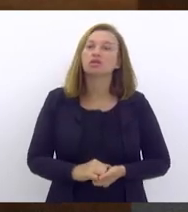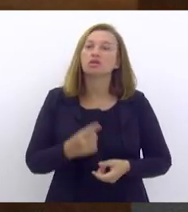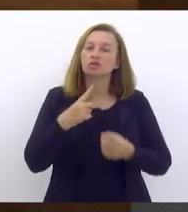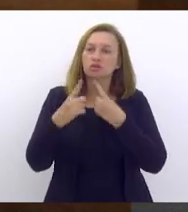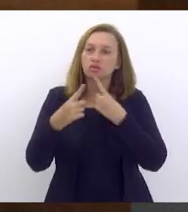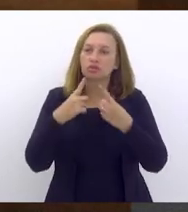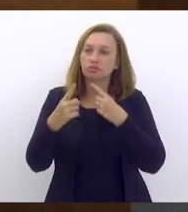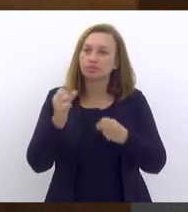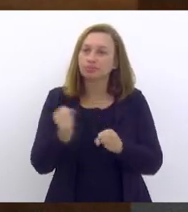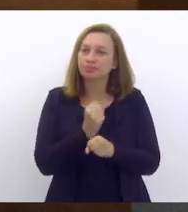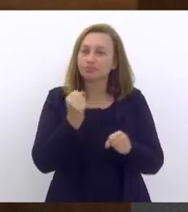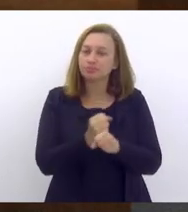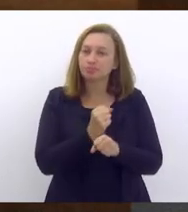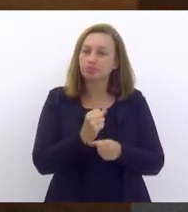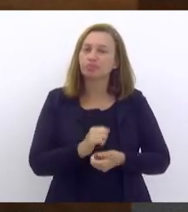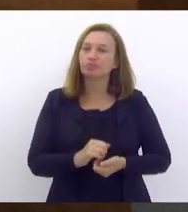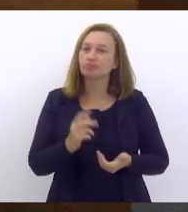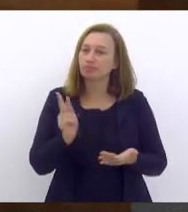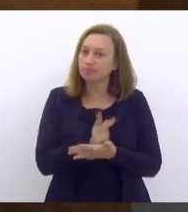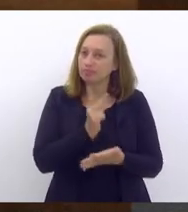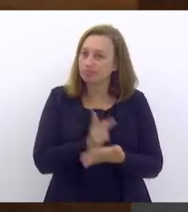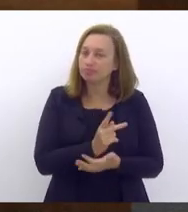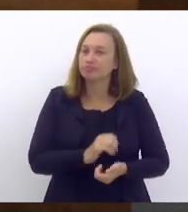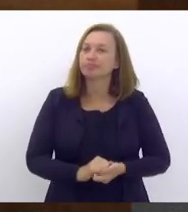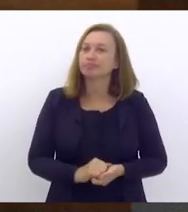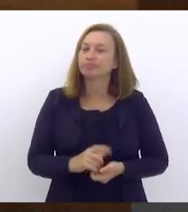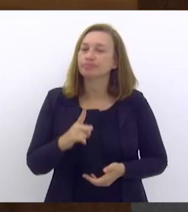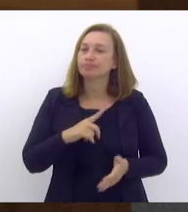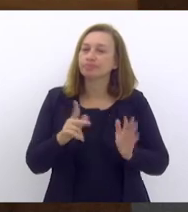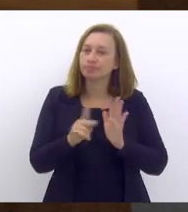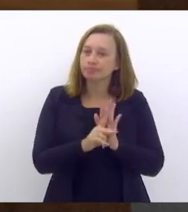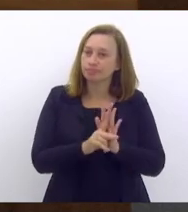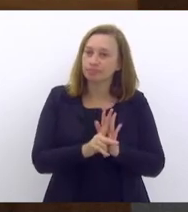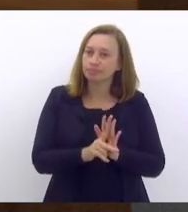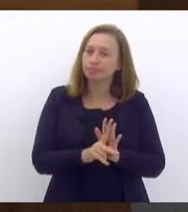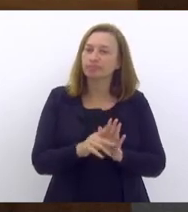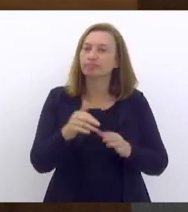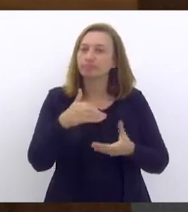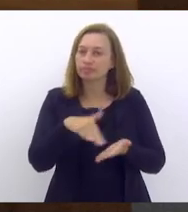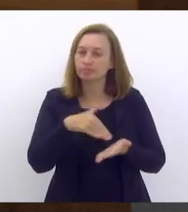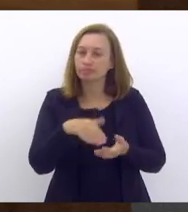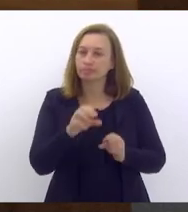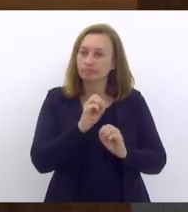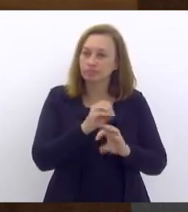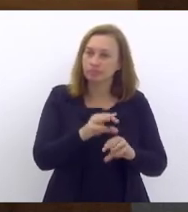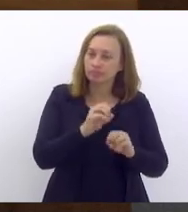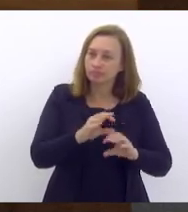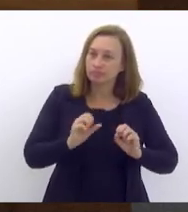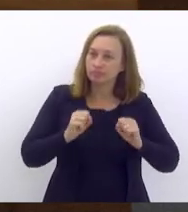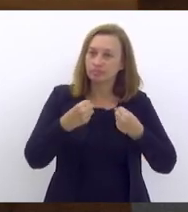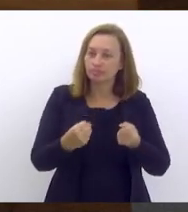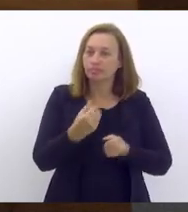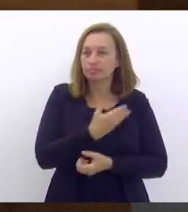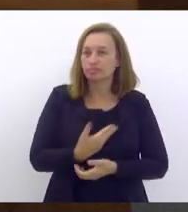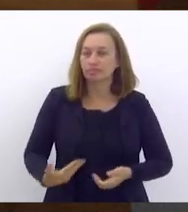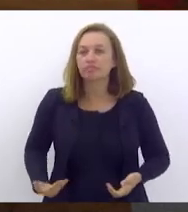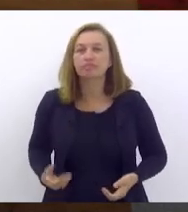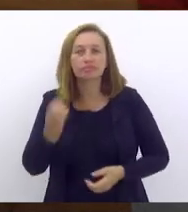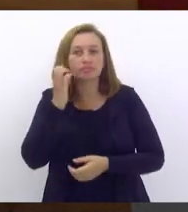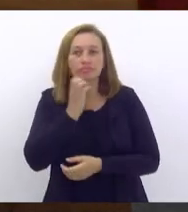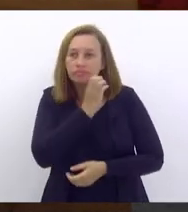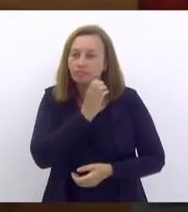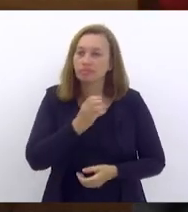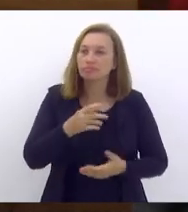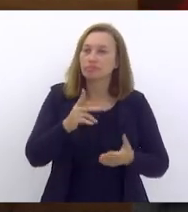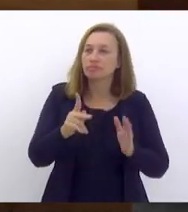debate das obras descentralizadas. Existe um projeto na Secretaria de Educação, foi defendido pelo governador Cláudio Castro,